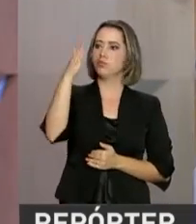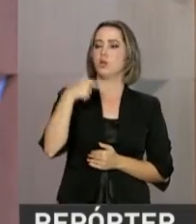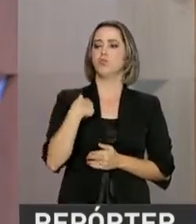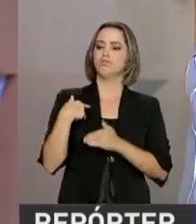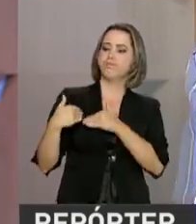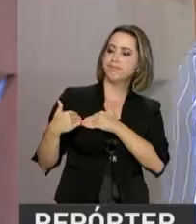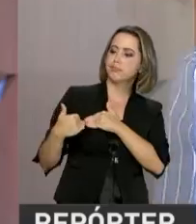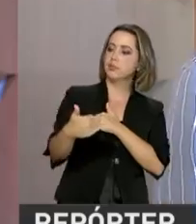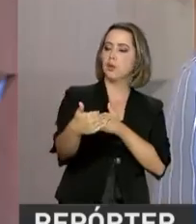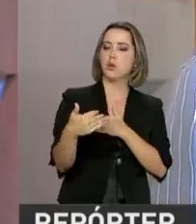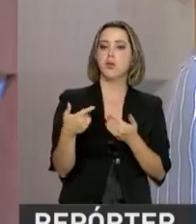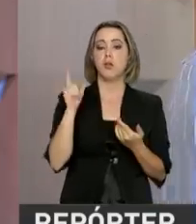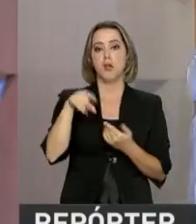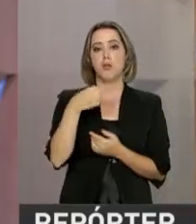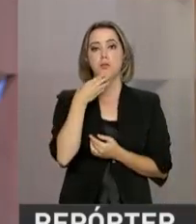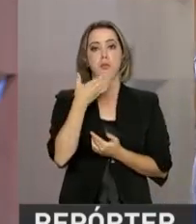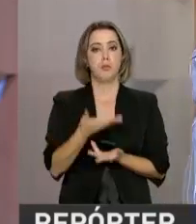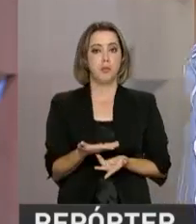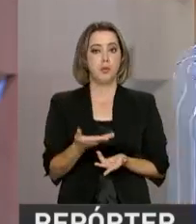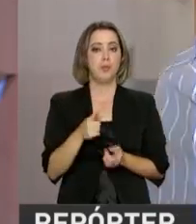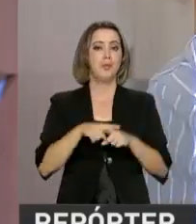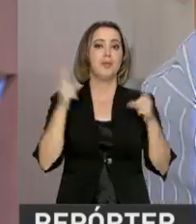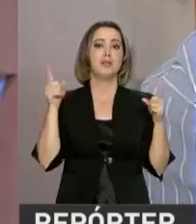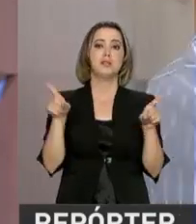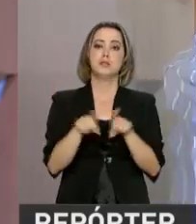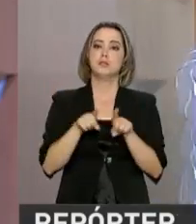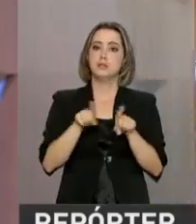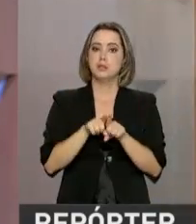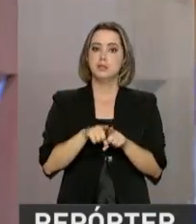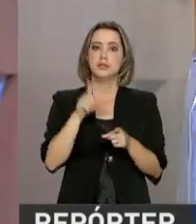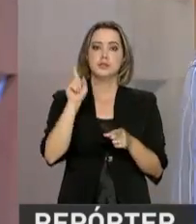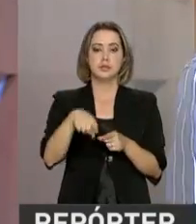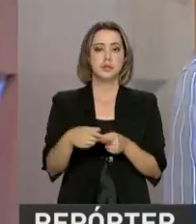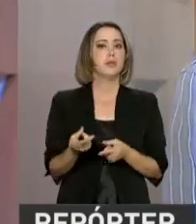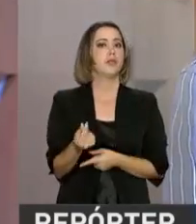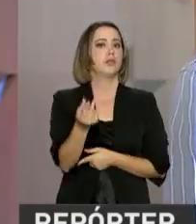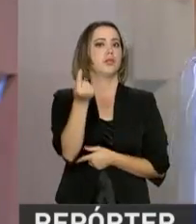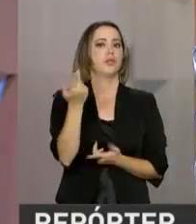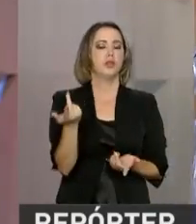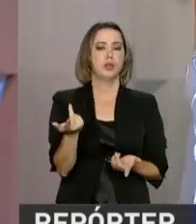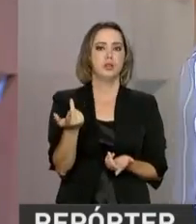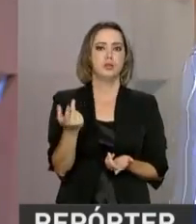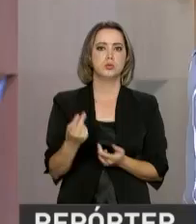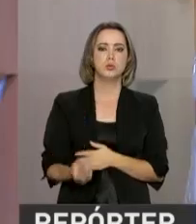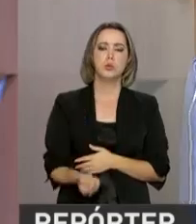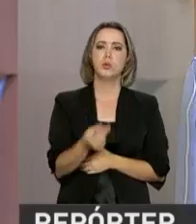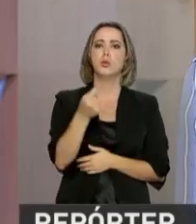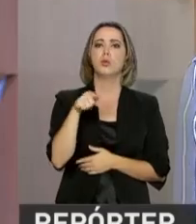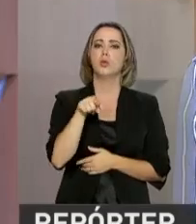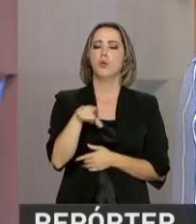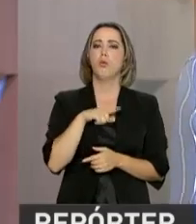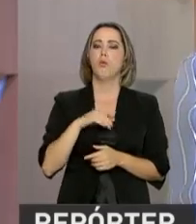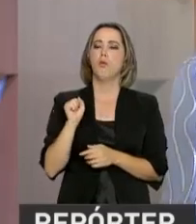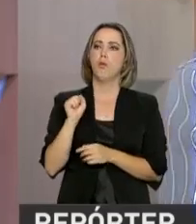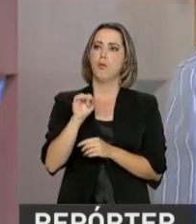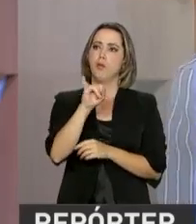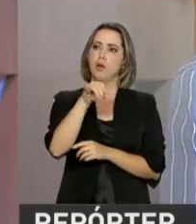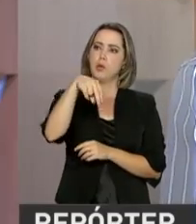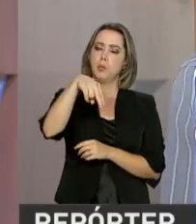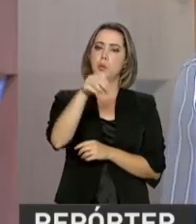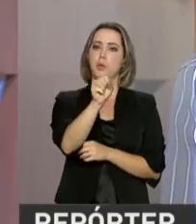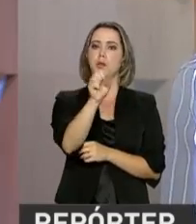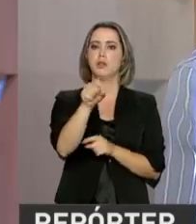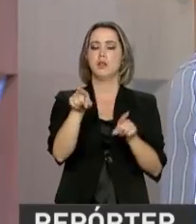longe. Obviamente que isso é bom. Só que isso também tem um ônus, um custo. Um custo para a Previdência, mas também